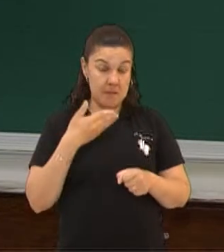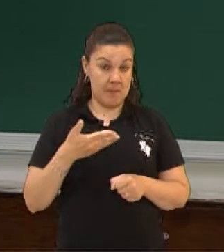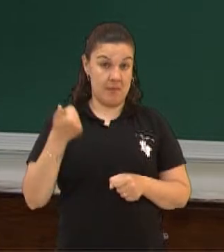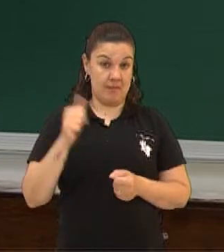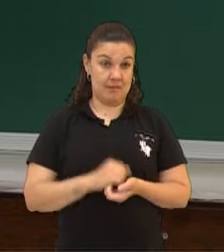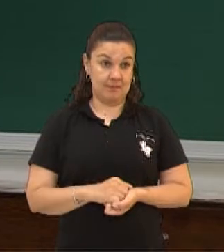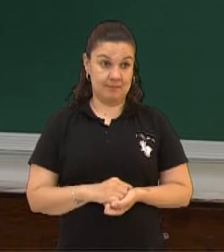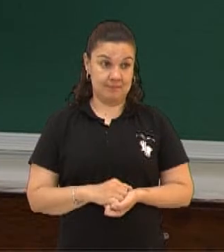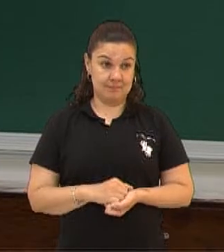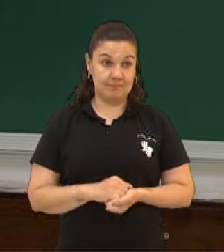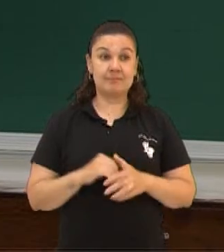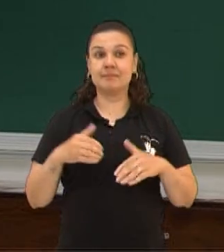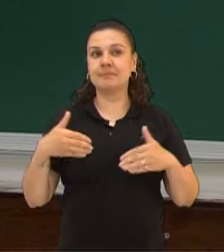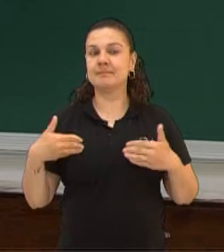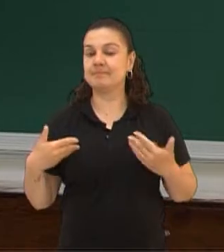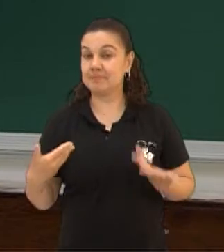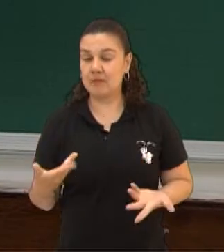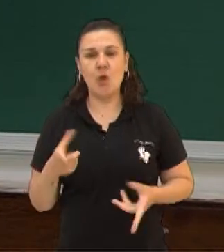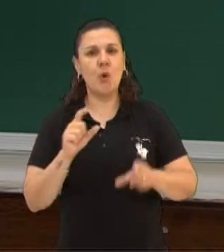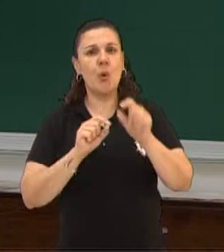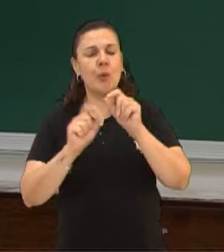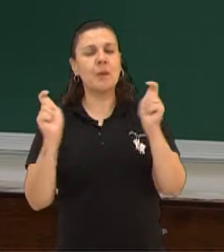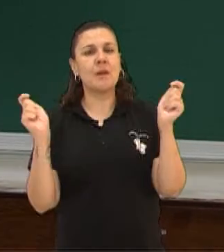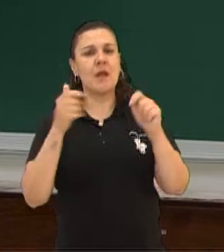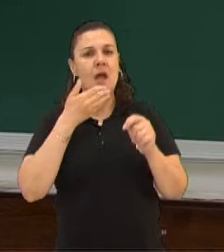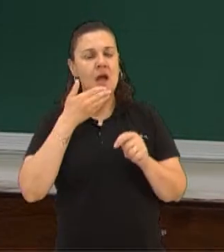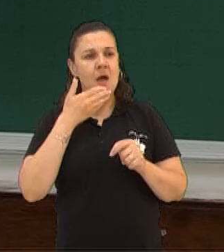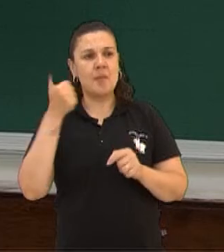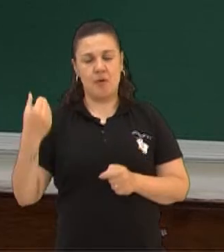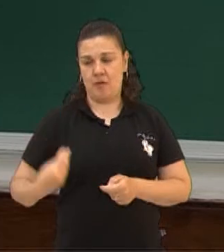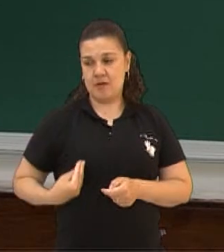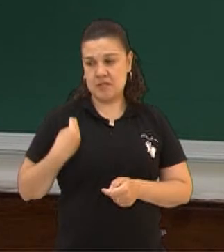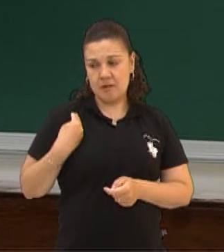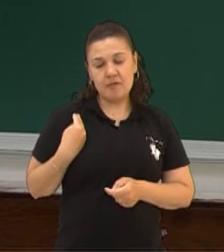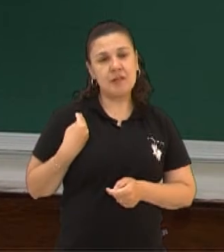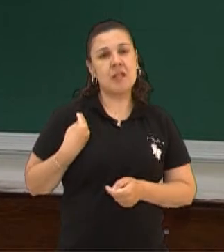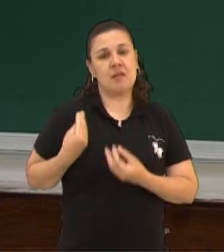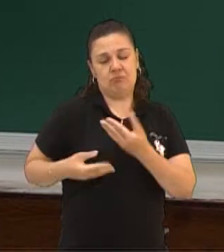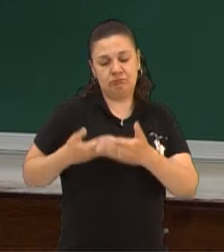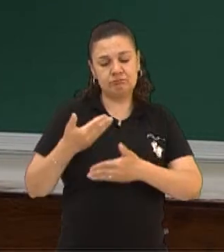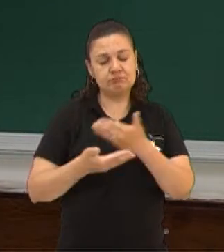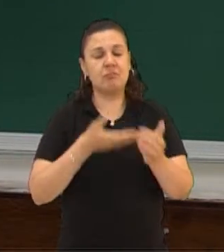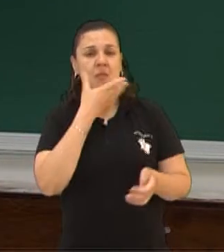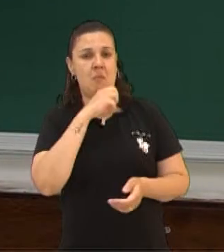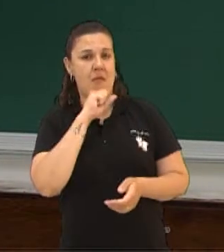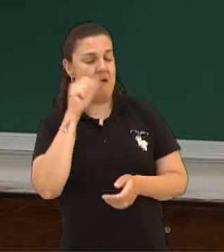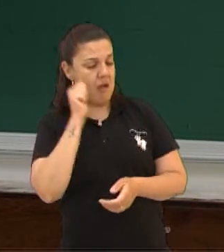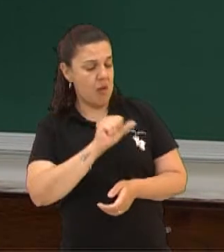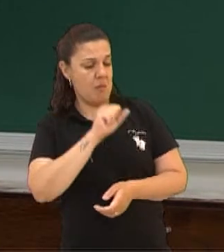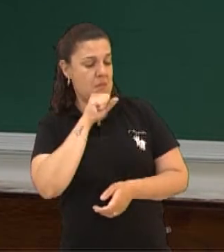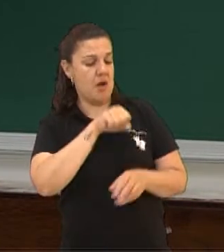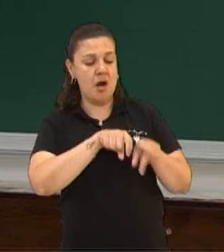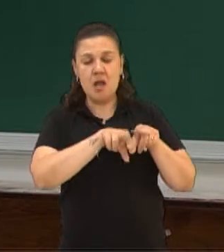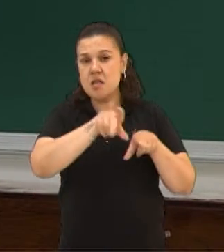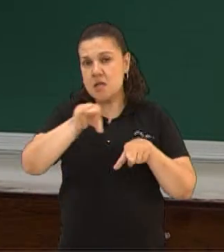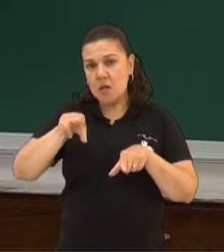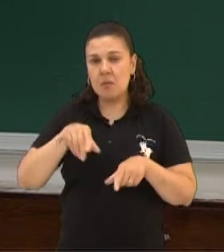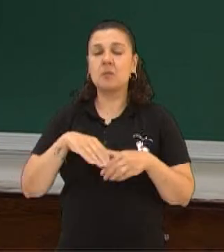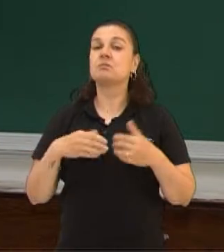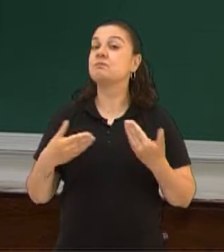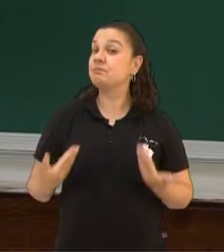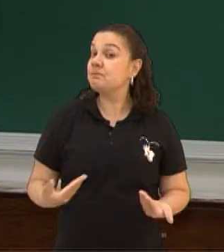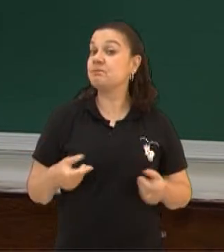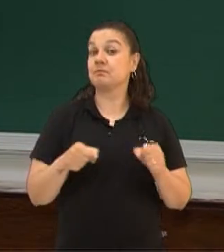melhorar? Né? O que nós podemos fazer para melhorar a convivência com os nossos pais, irmãos, irmãs? O que a gente pode